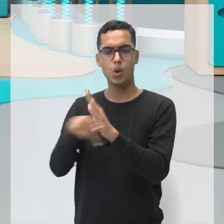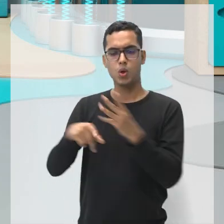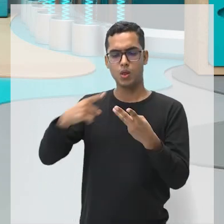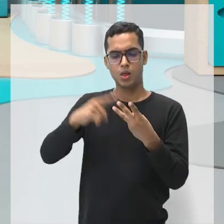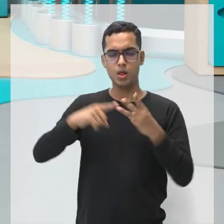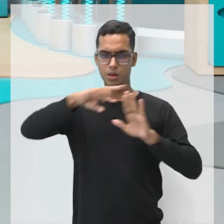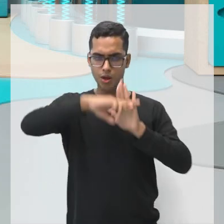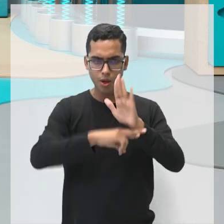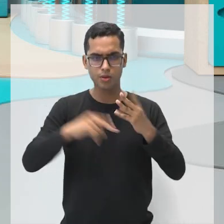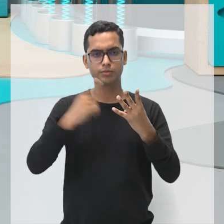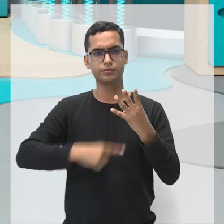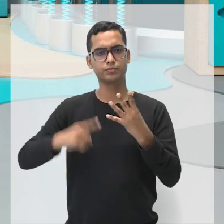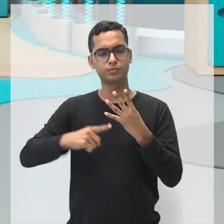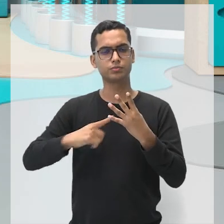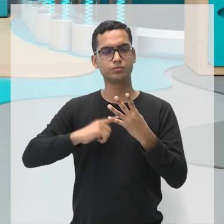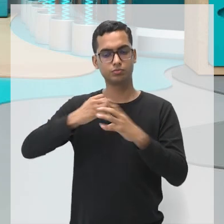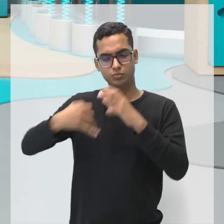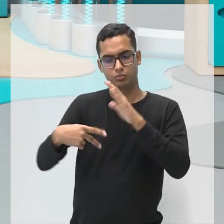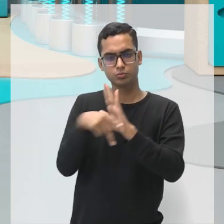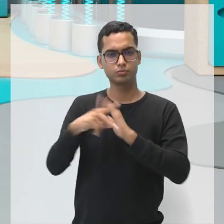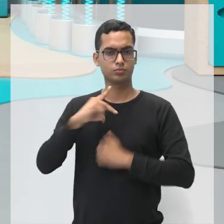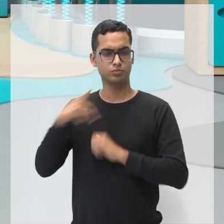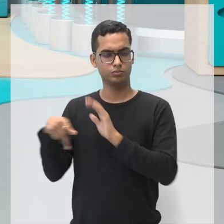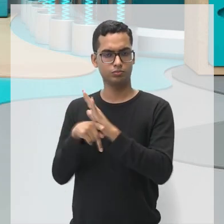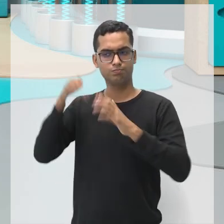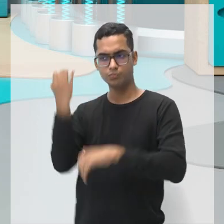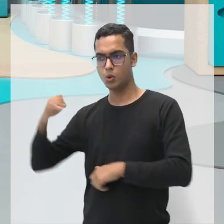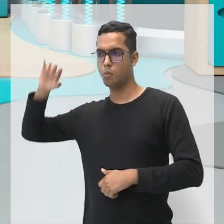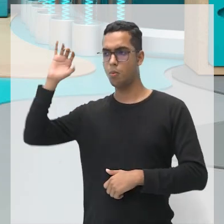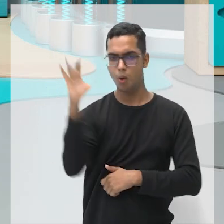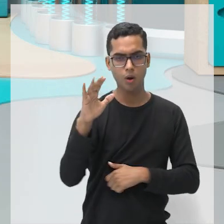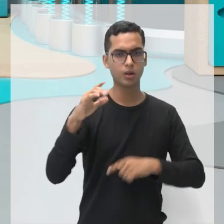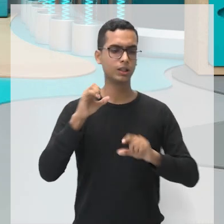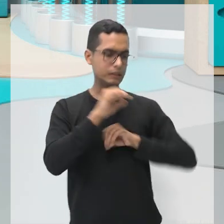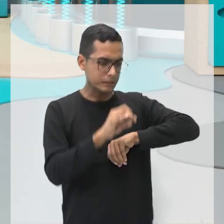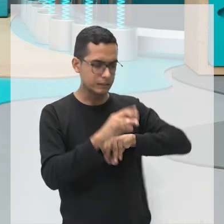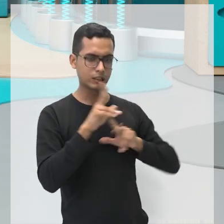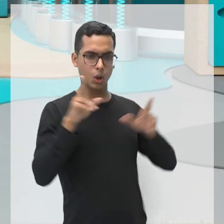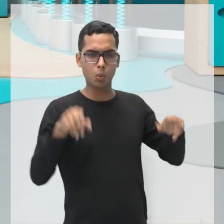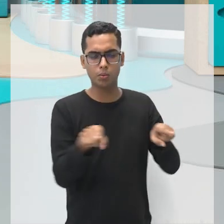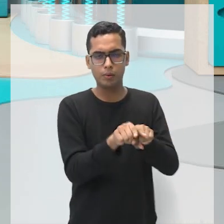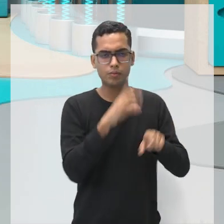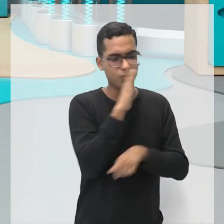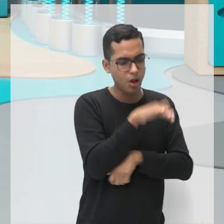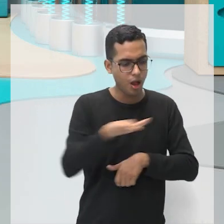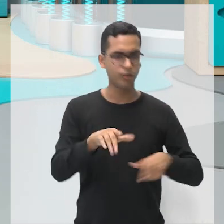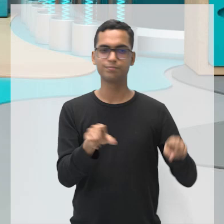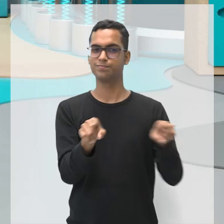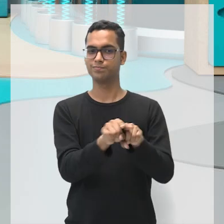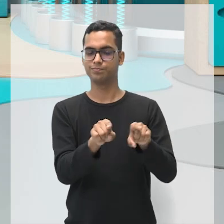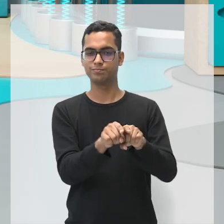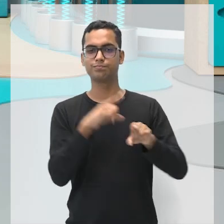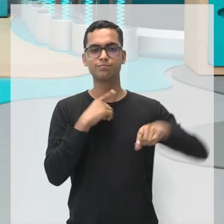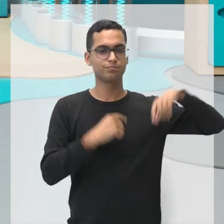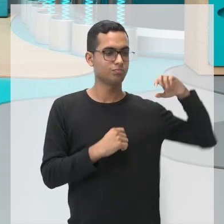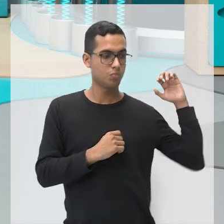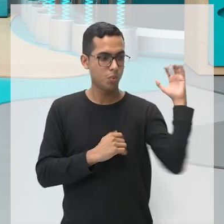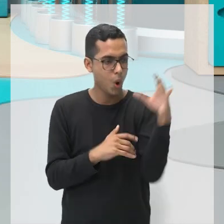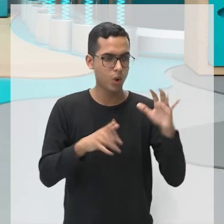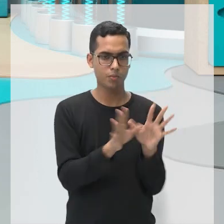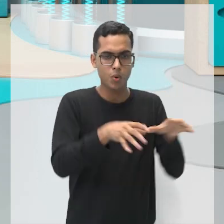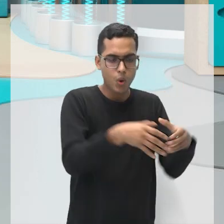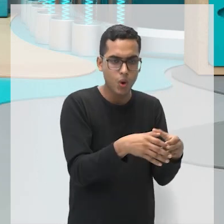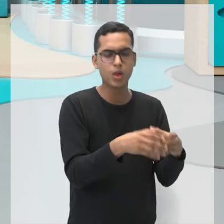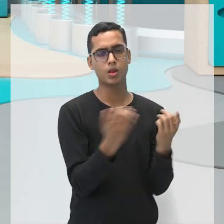as aplicações e particularidades deles, né? Com relação aos jogos. E isso pode acontecer com ou